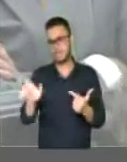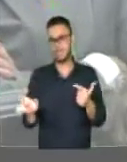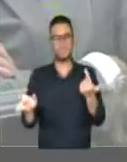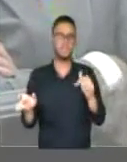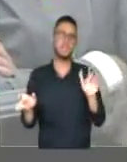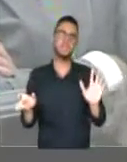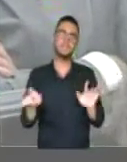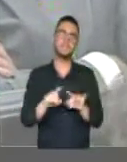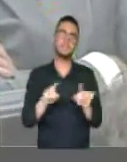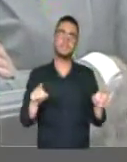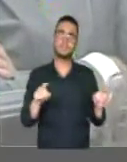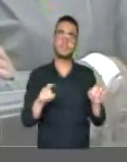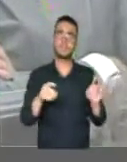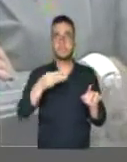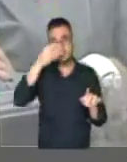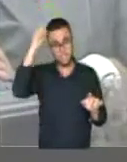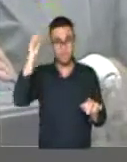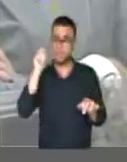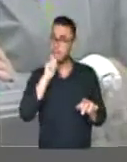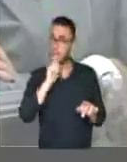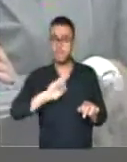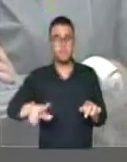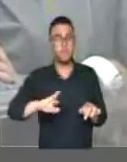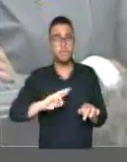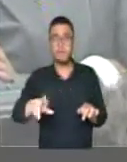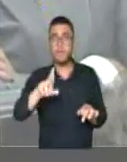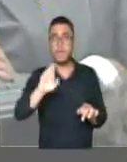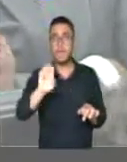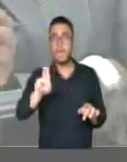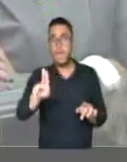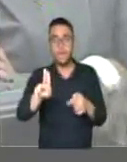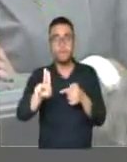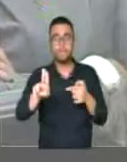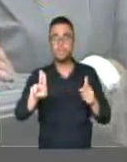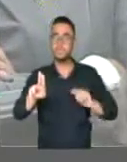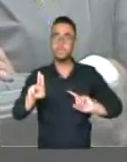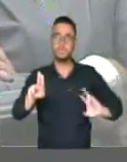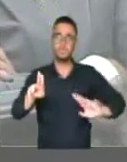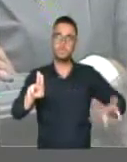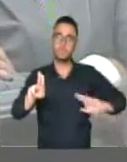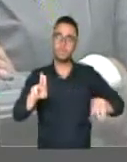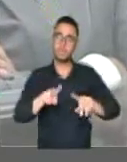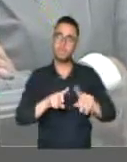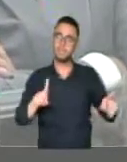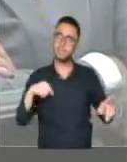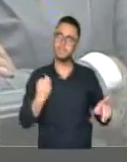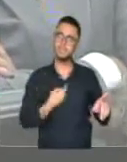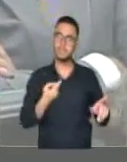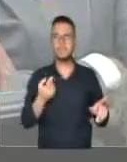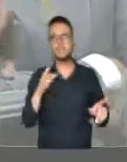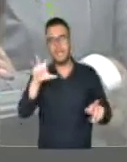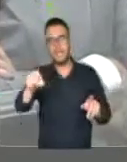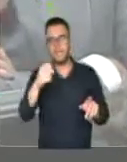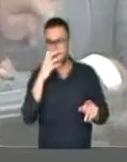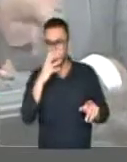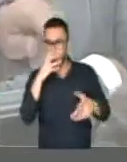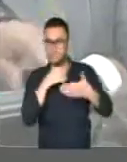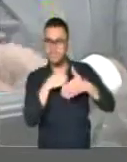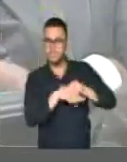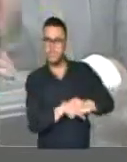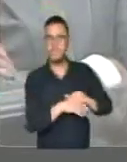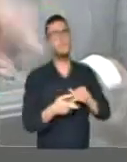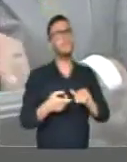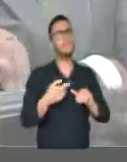destacou isso. Temer ainda não é réu. Agora, nós varremos para debaixo do tapete essa denúncia e